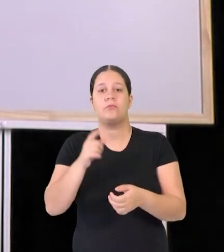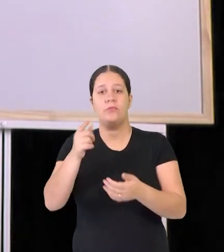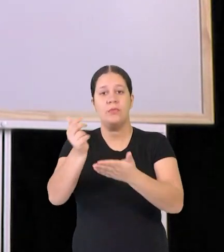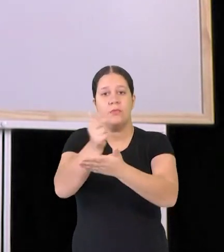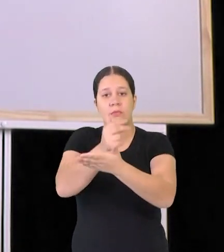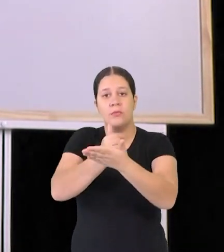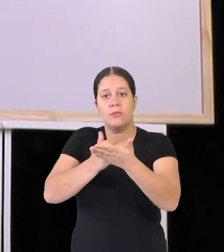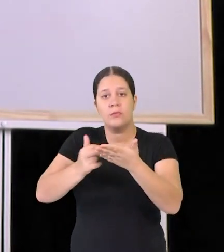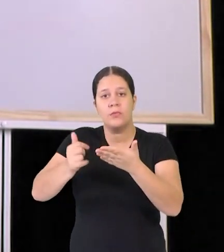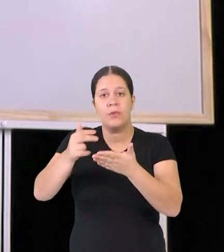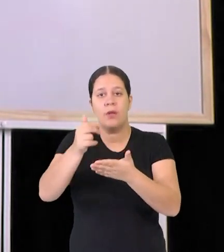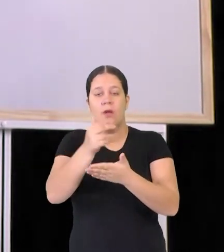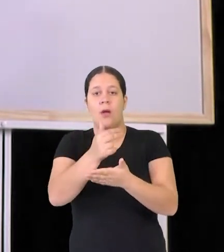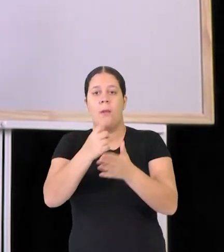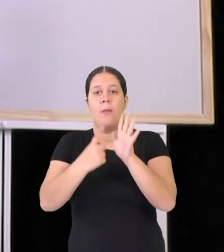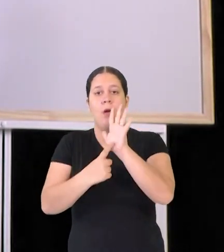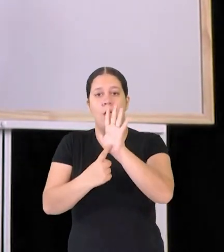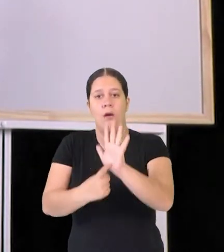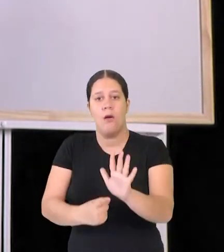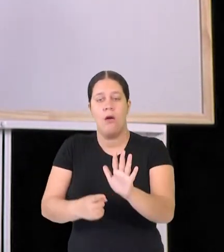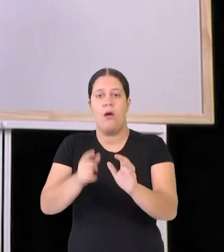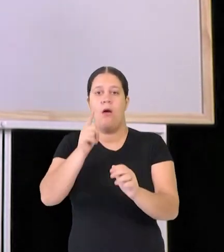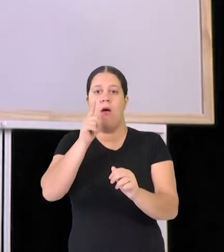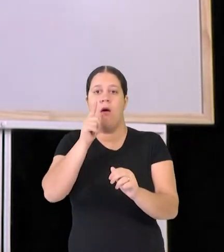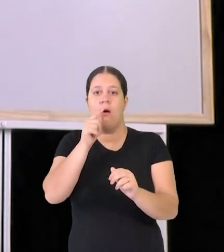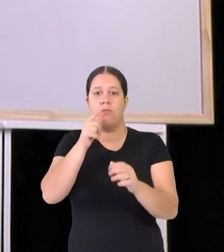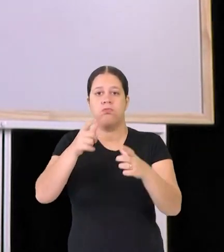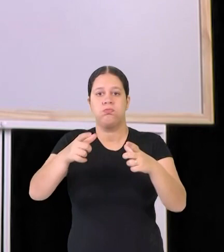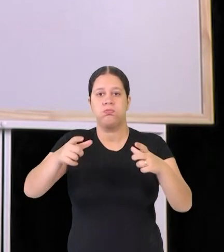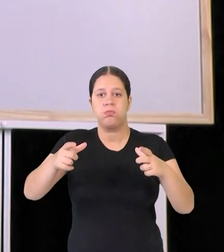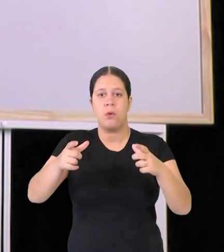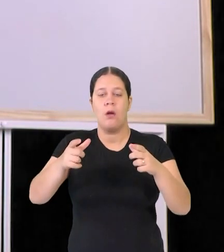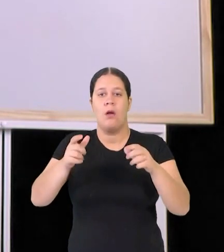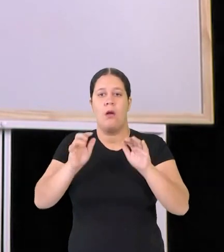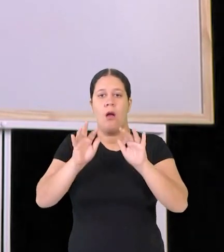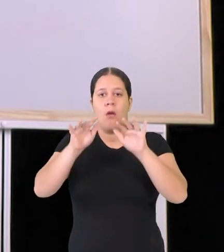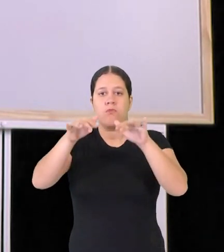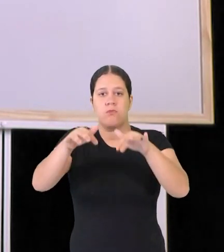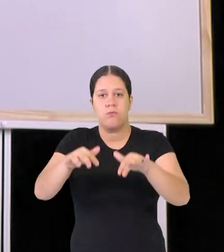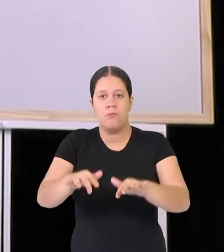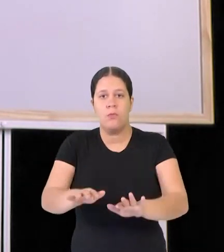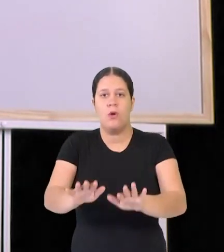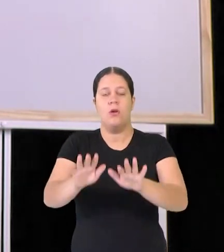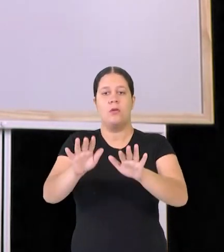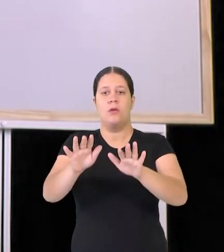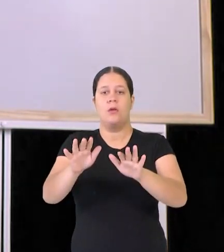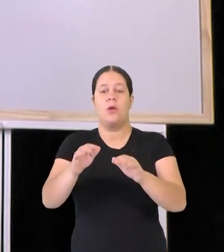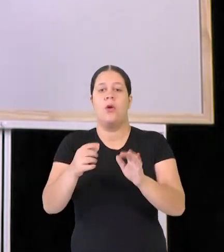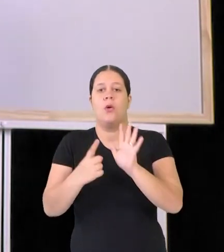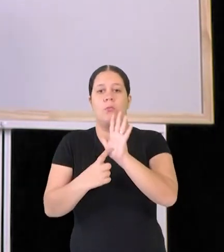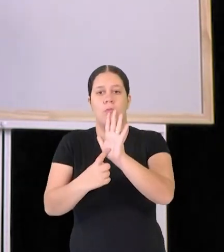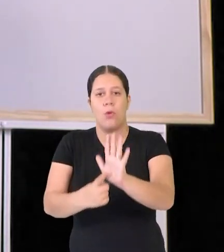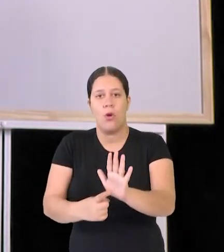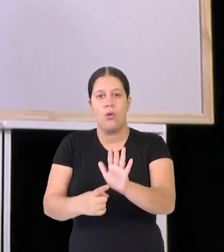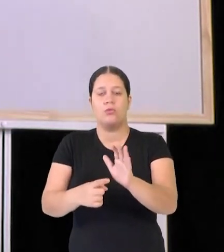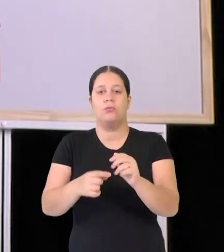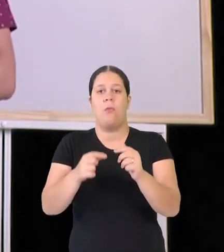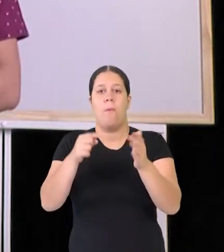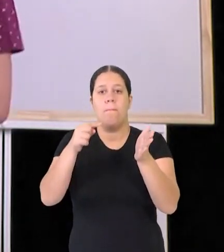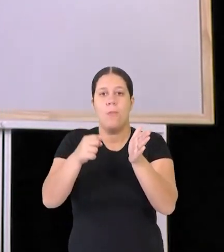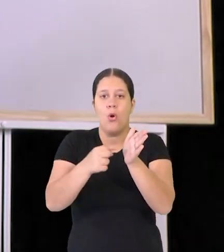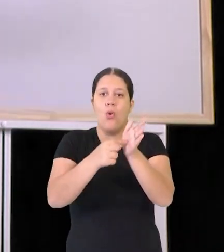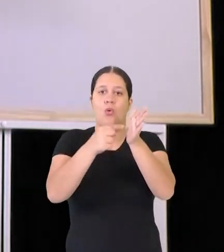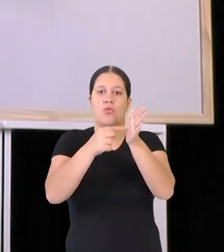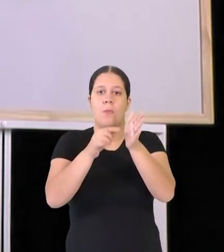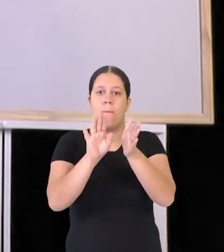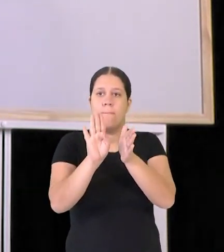figura a seguir representa a barragem de uma usina hidrelétrica com uma turbina localizada no ponto P. Então perceba, olha